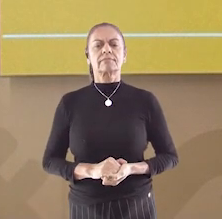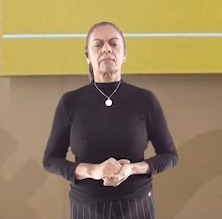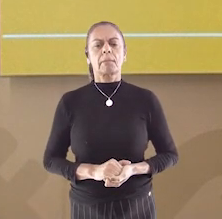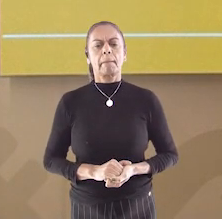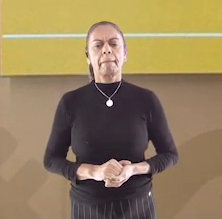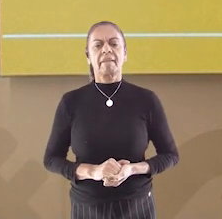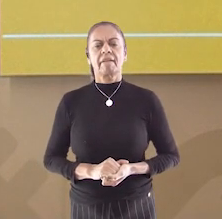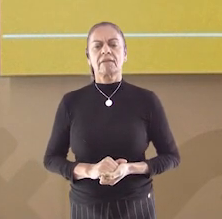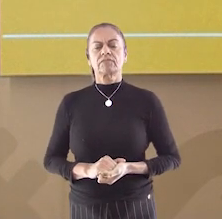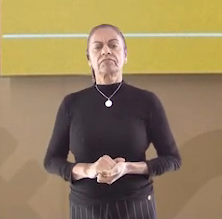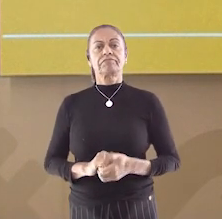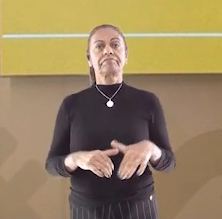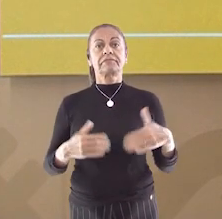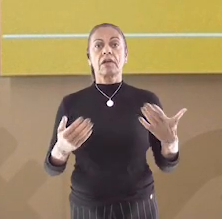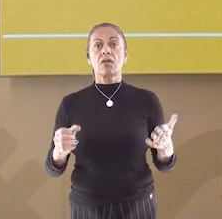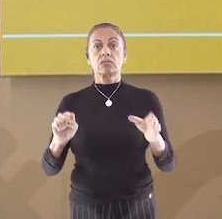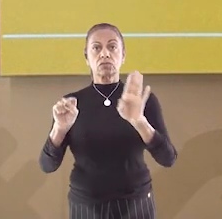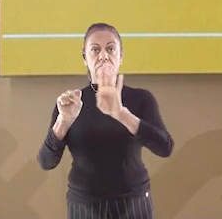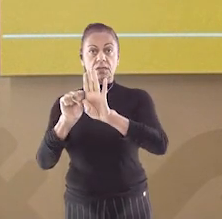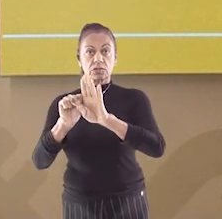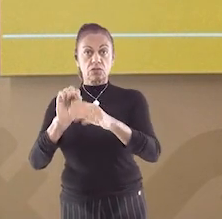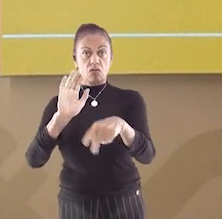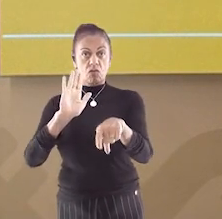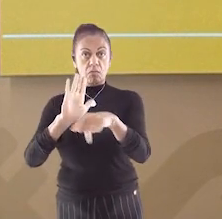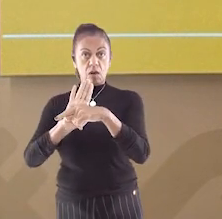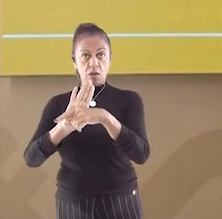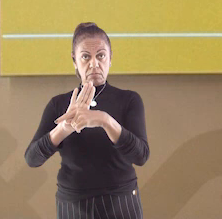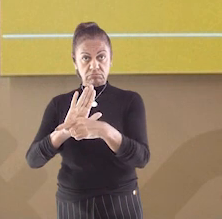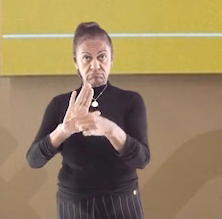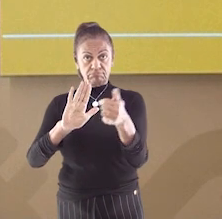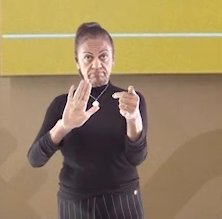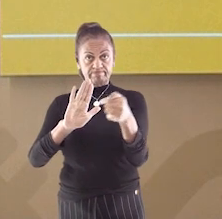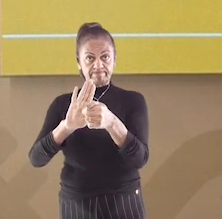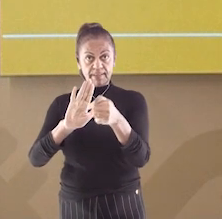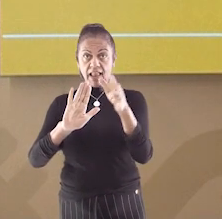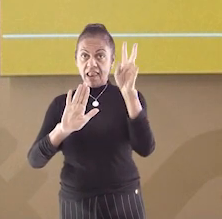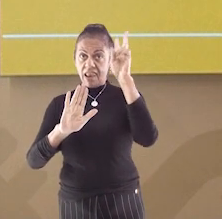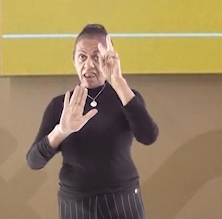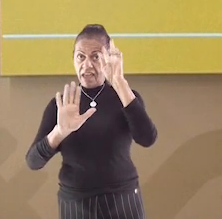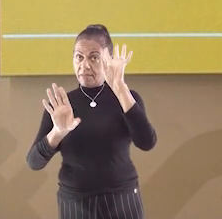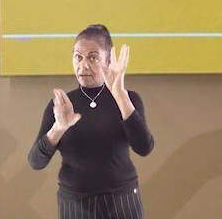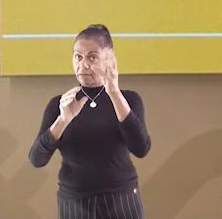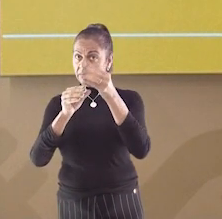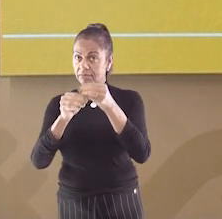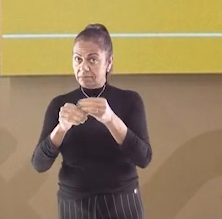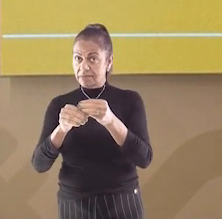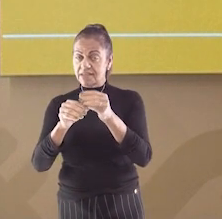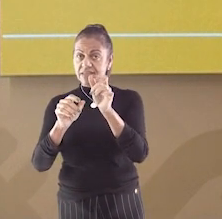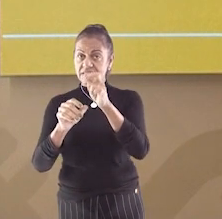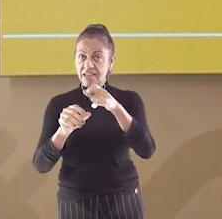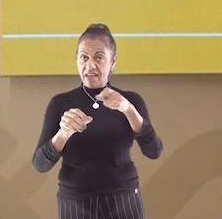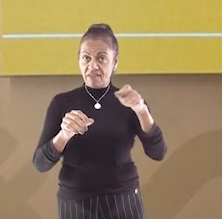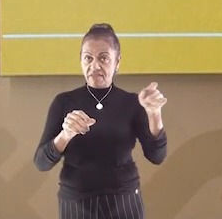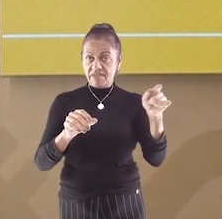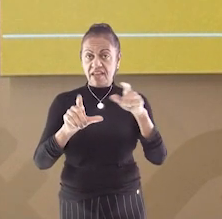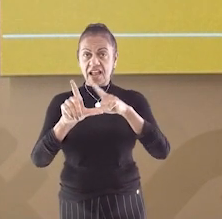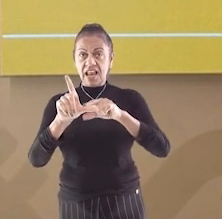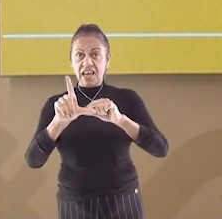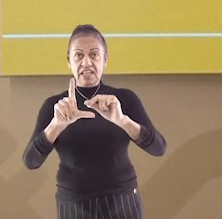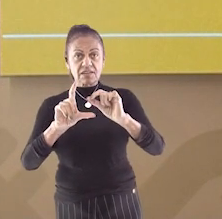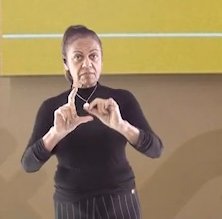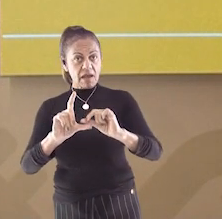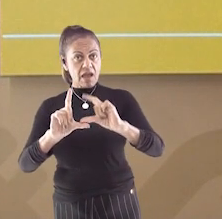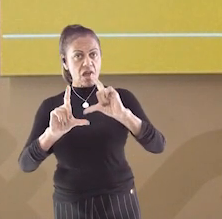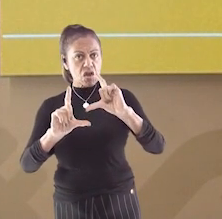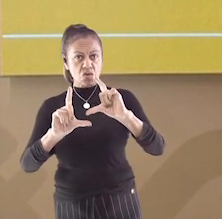letra inicial maiúscula, ok? Sendo assim, os substantivos próprios, se lembrem, têm que ser escritos